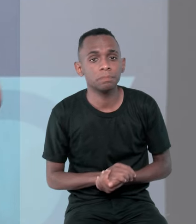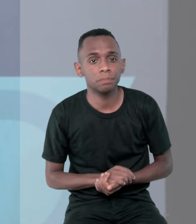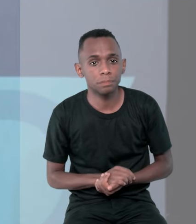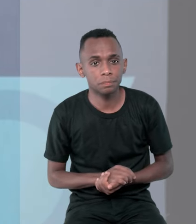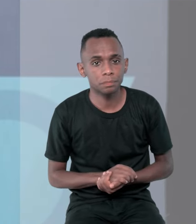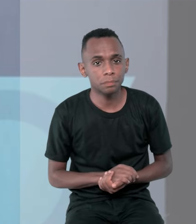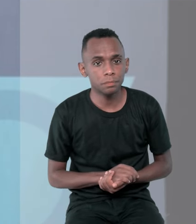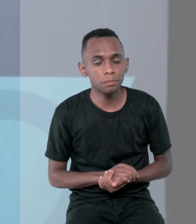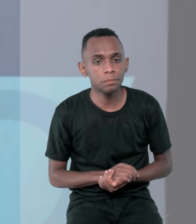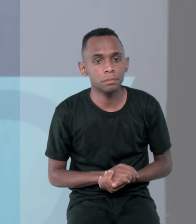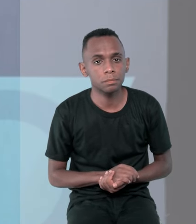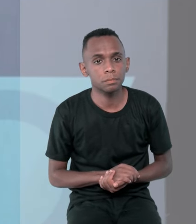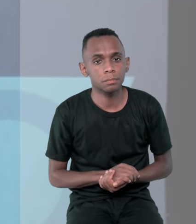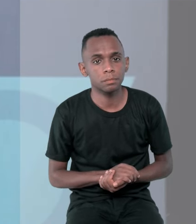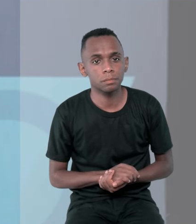Bem,